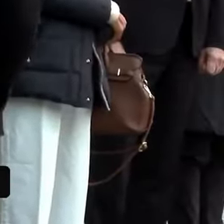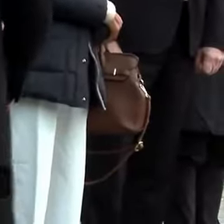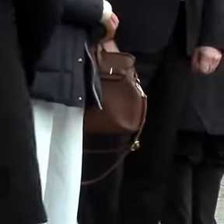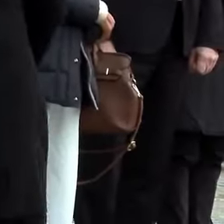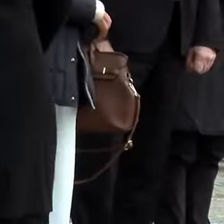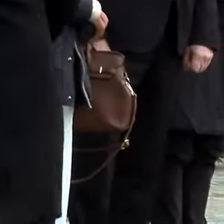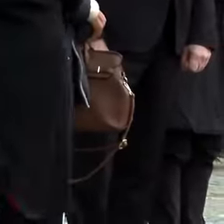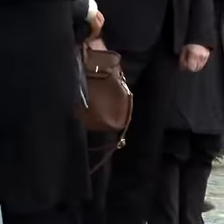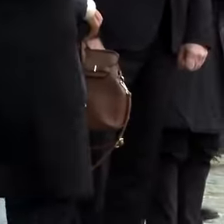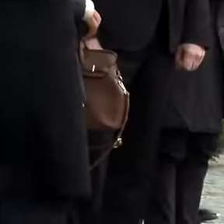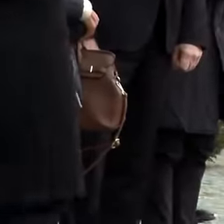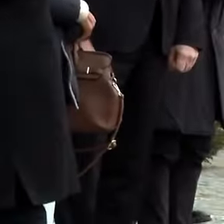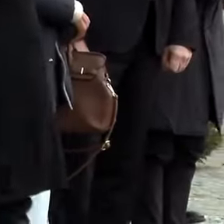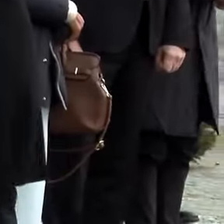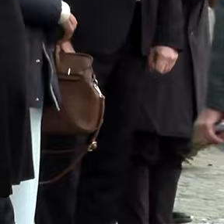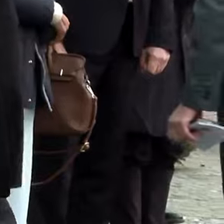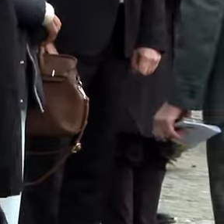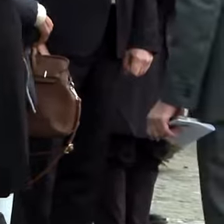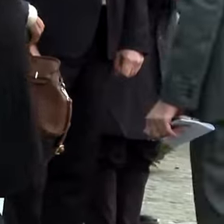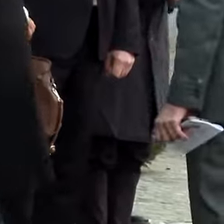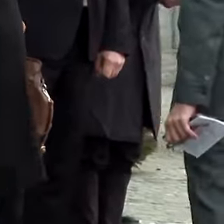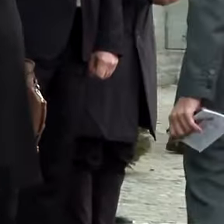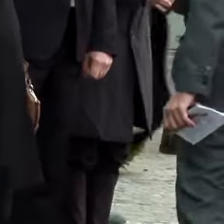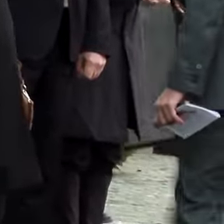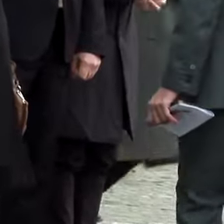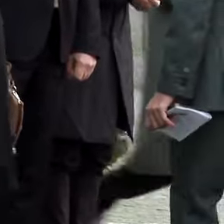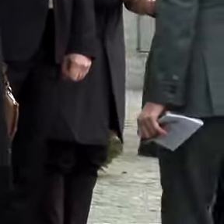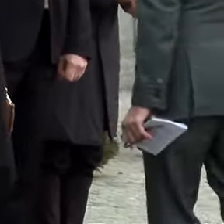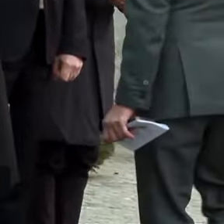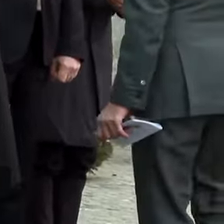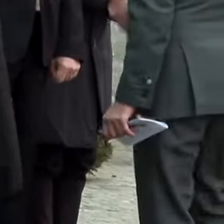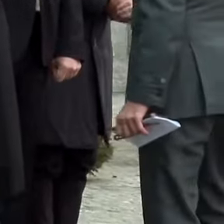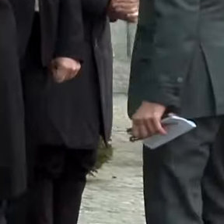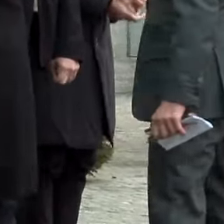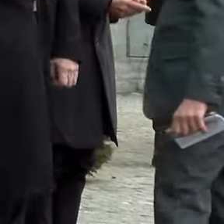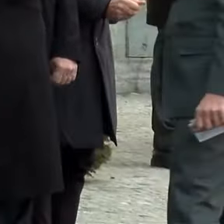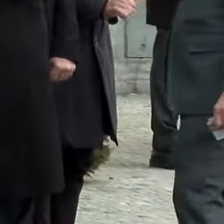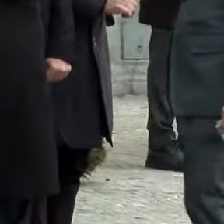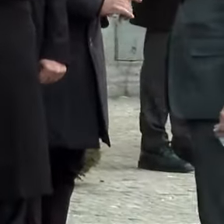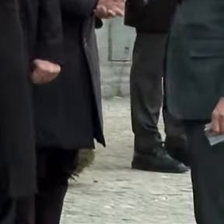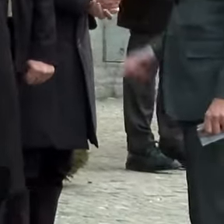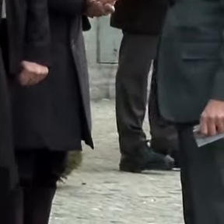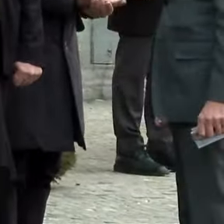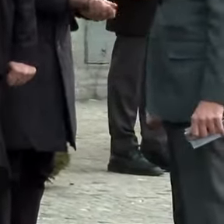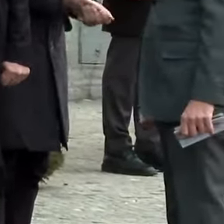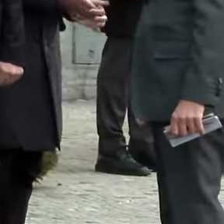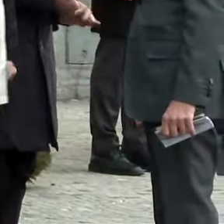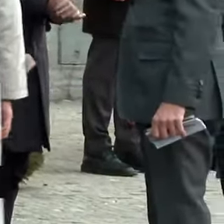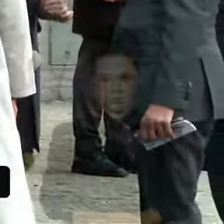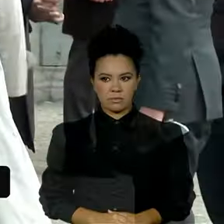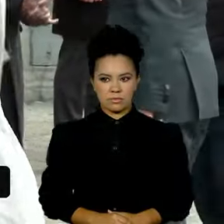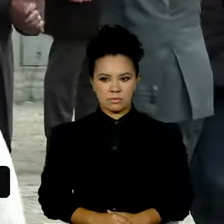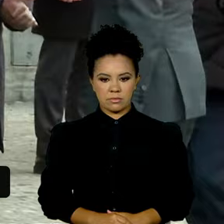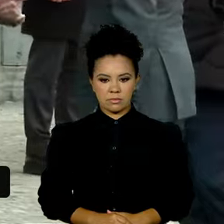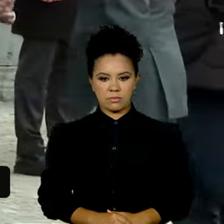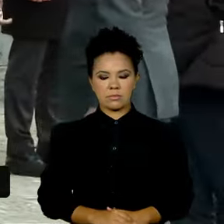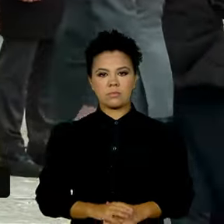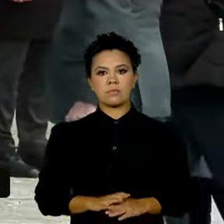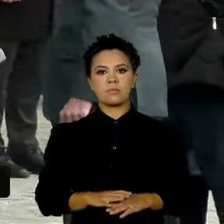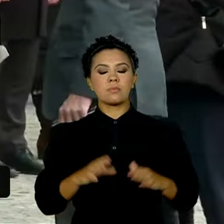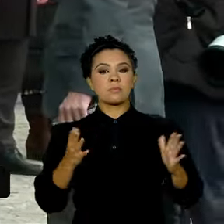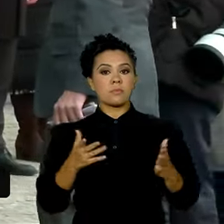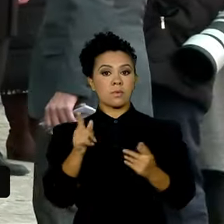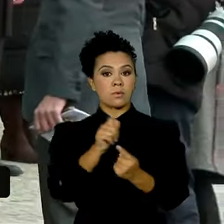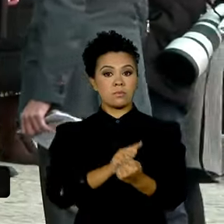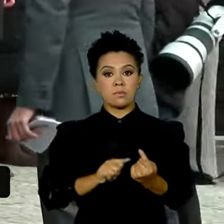para a segunda reunião de consultas intergovernamentais de alto nível entre Brasil e Alemanha. O objetivo é